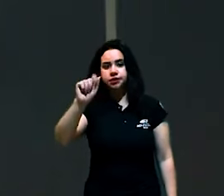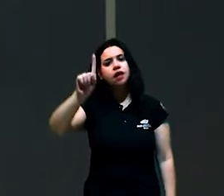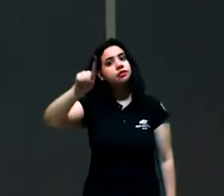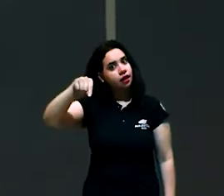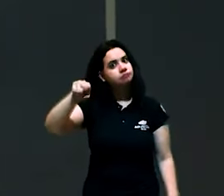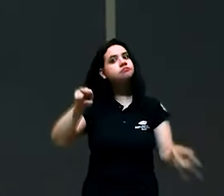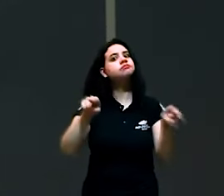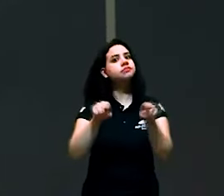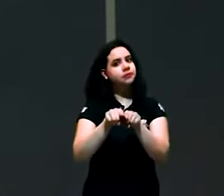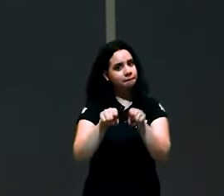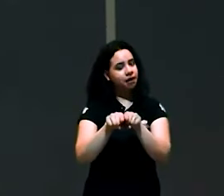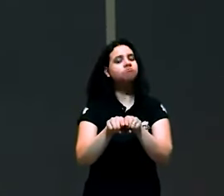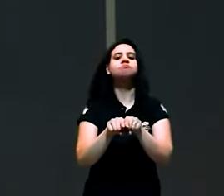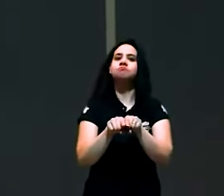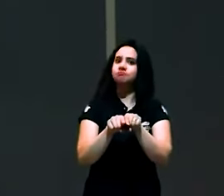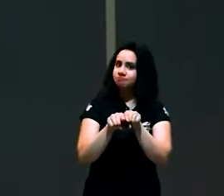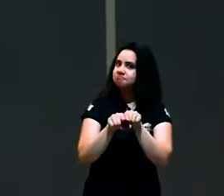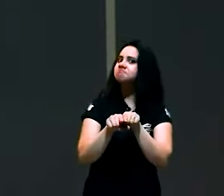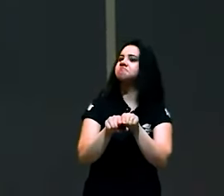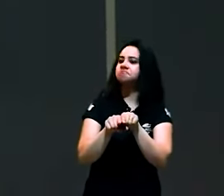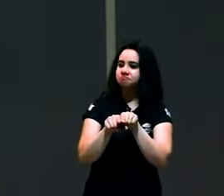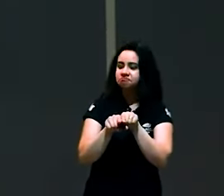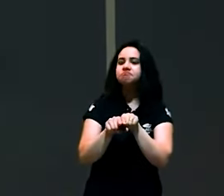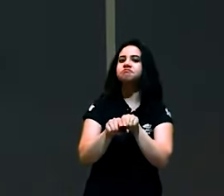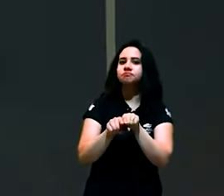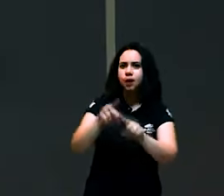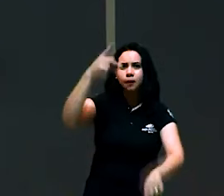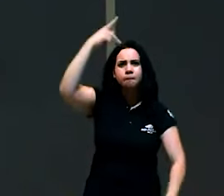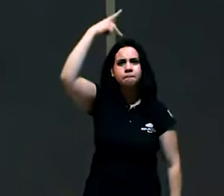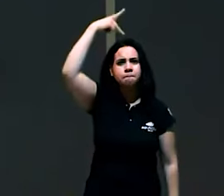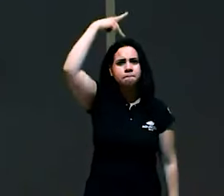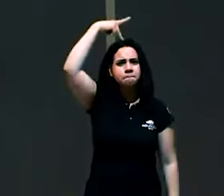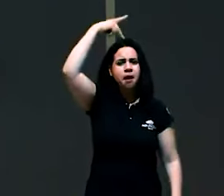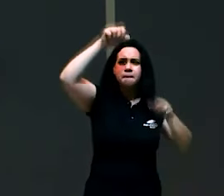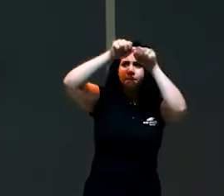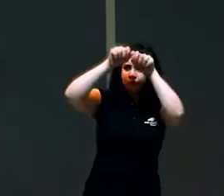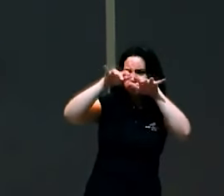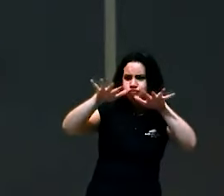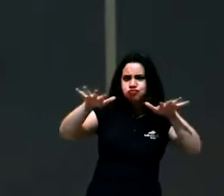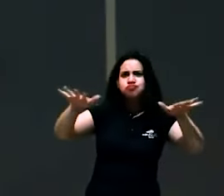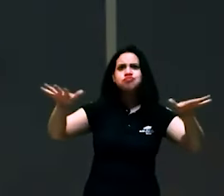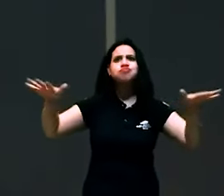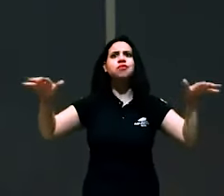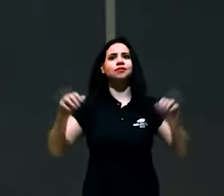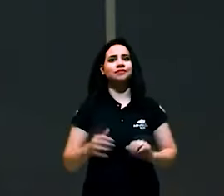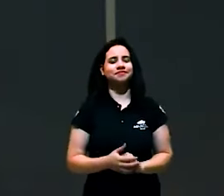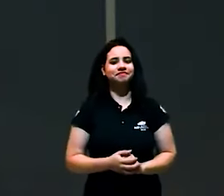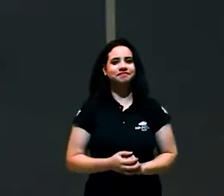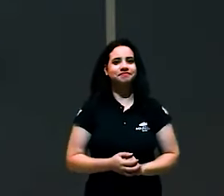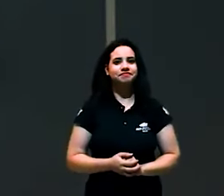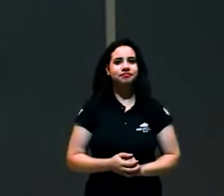no Espírito Santo, é raro de convidar o pregador, porque o pregador vinha com a experiência de